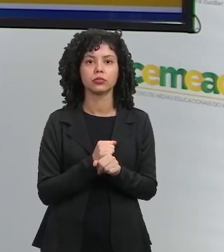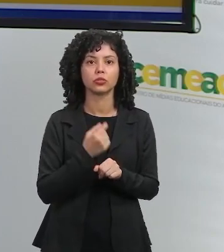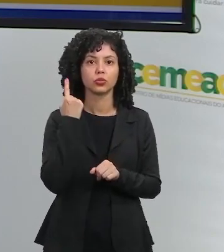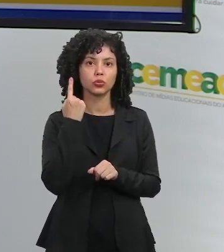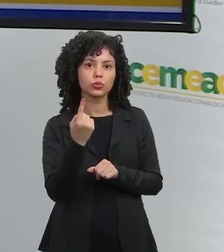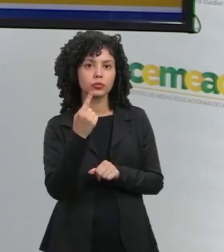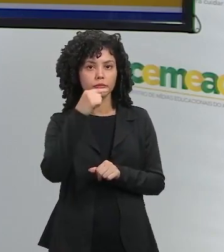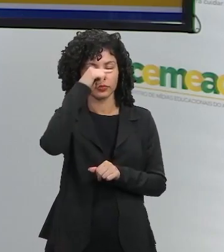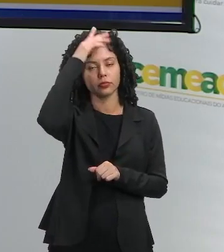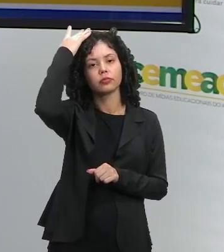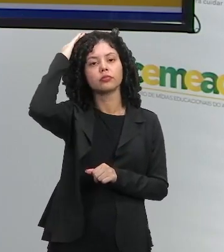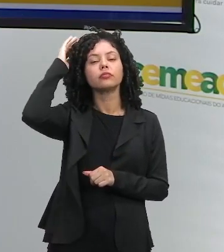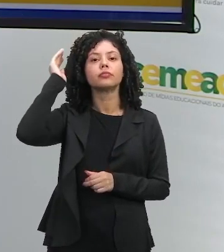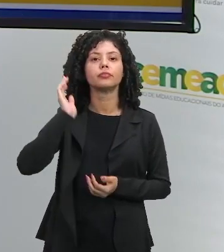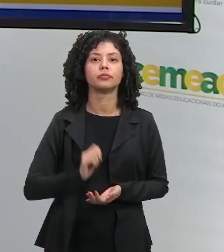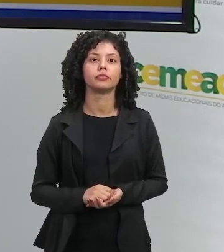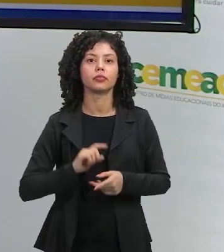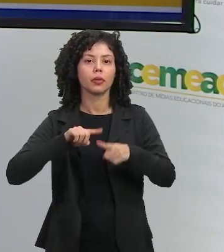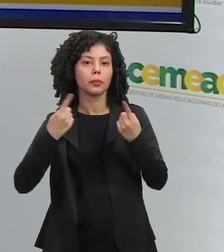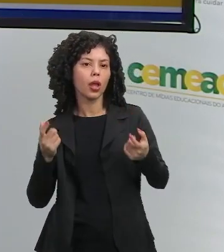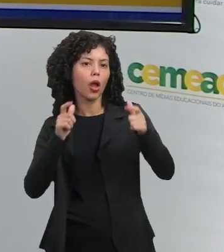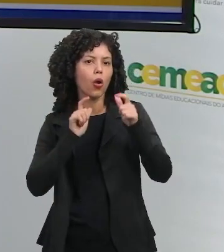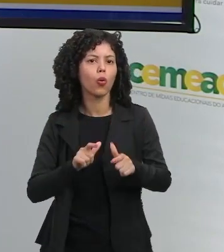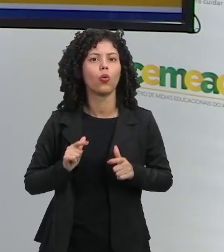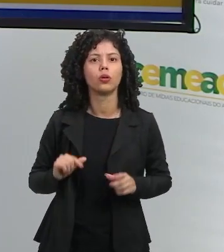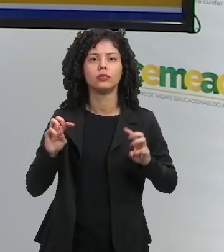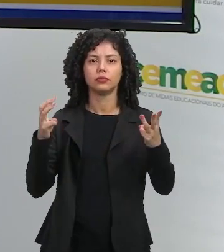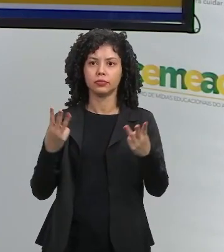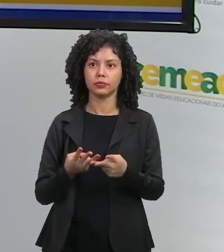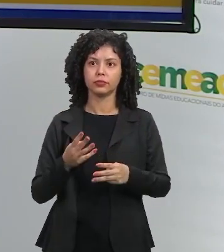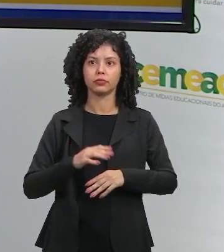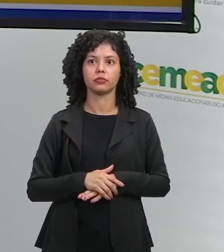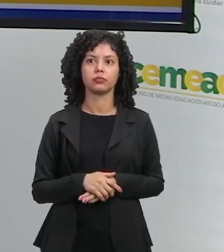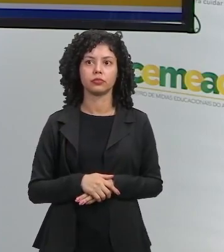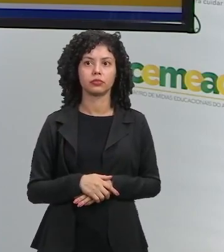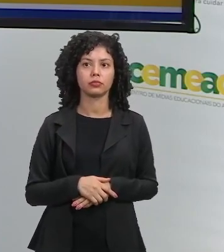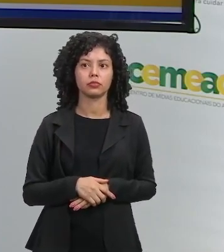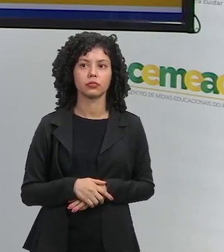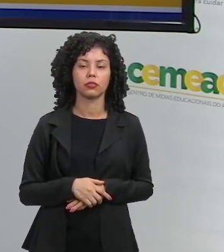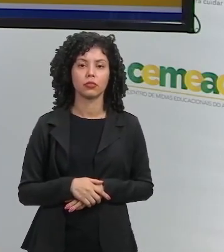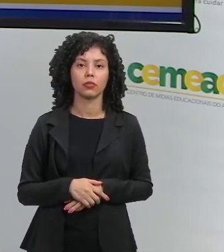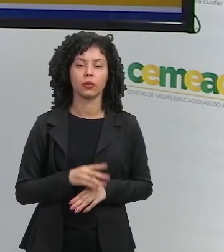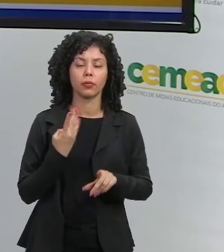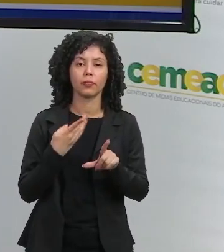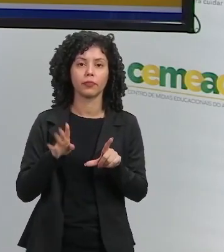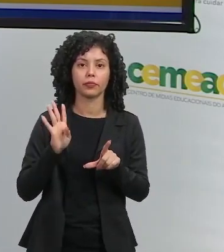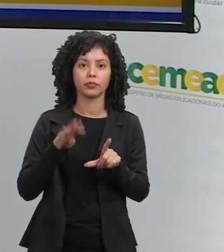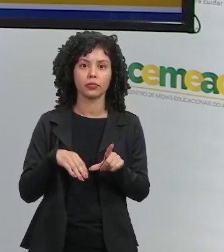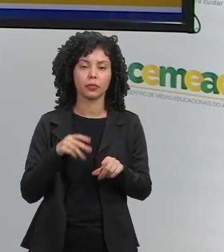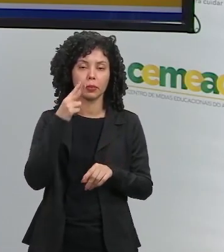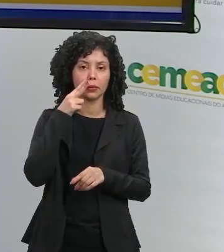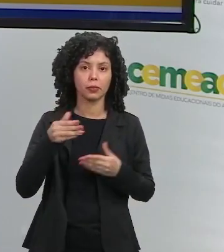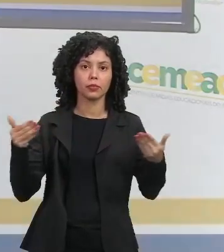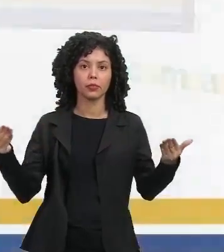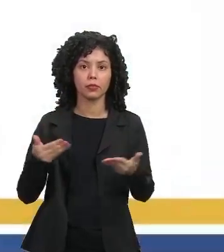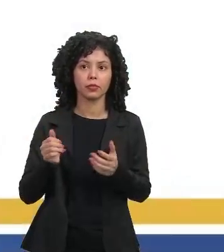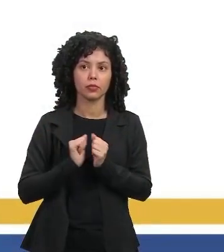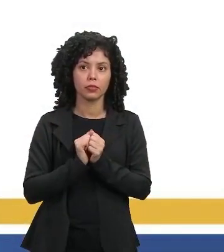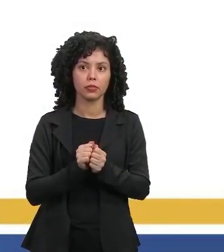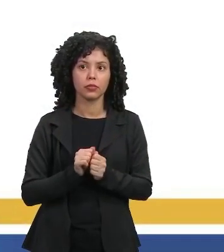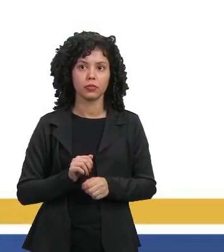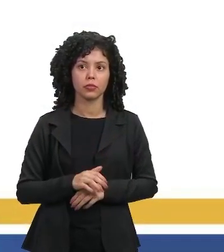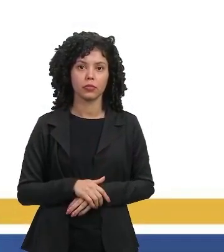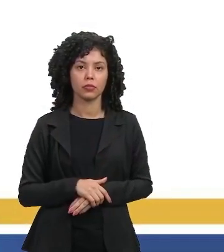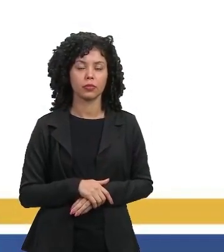um oxigênio. Mas de onde é que eu vou tirar essas massas? Eu vou tirar da tabela que vocês observam juntamente